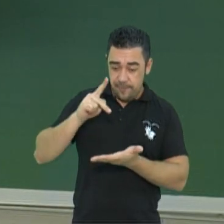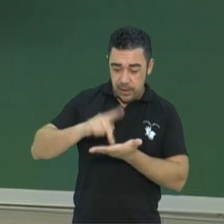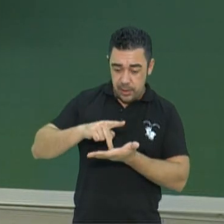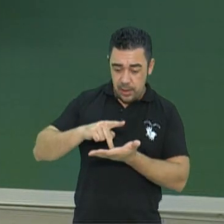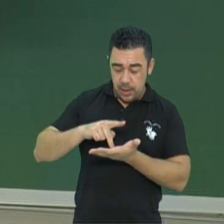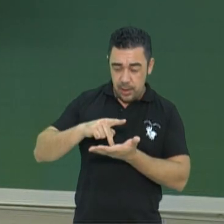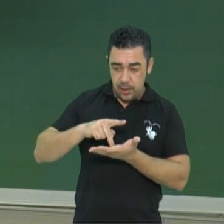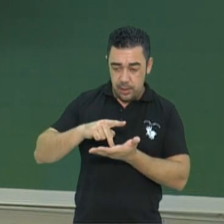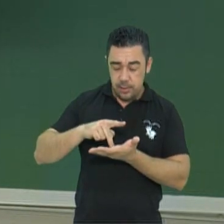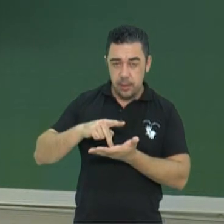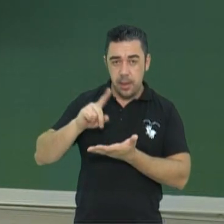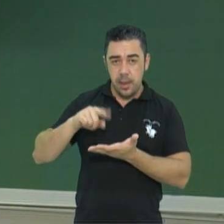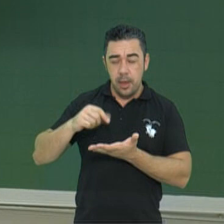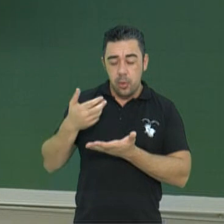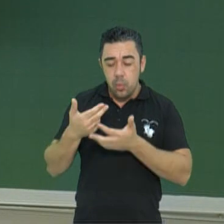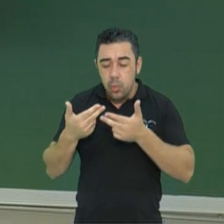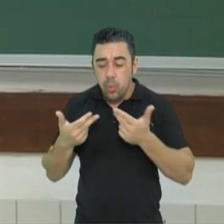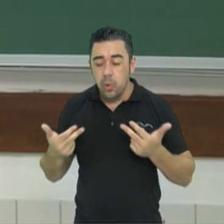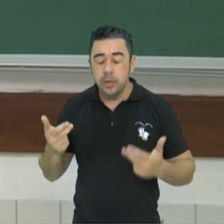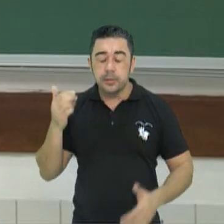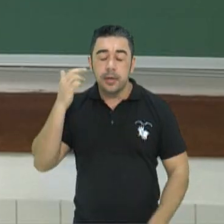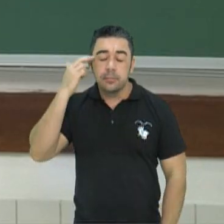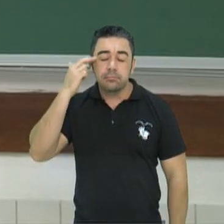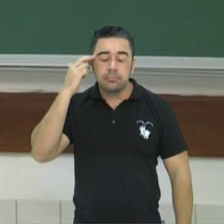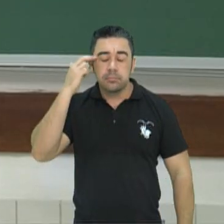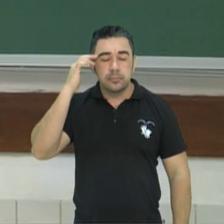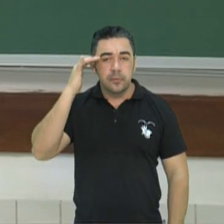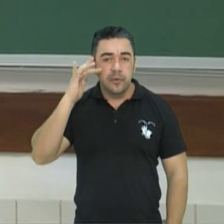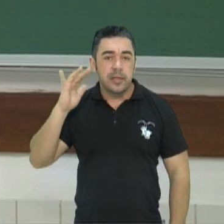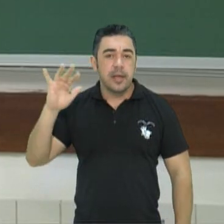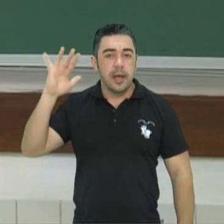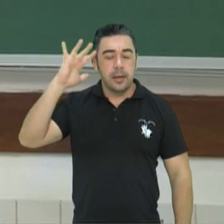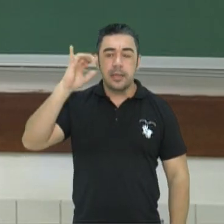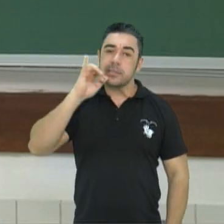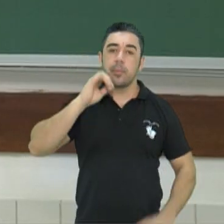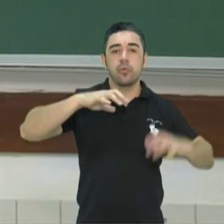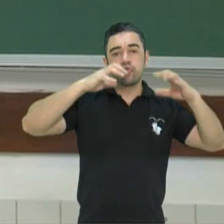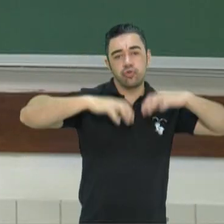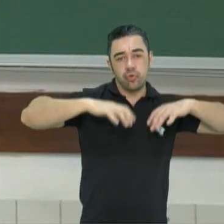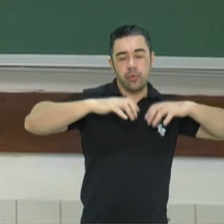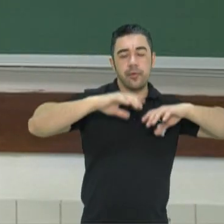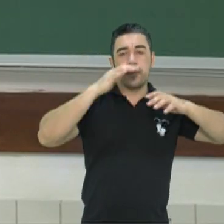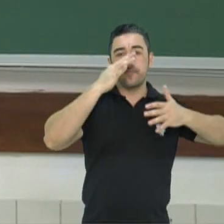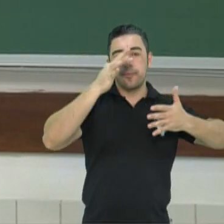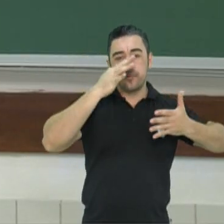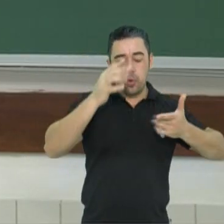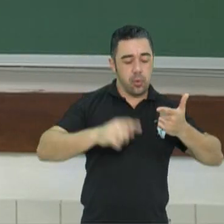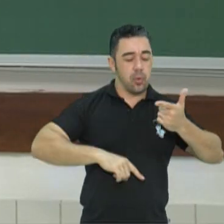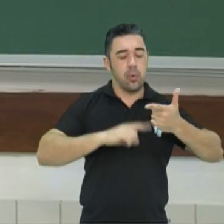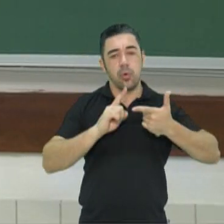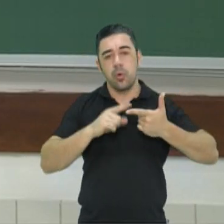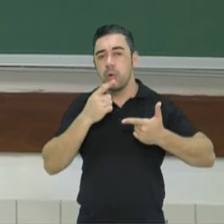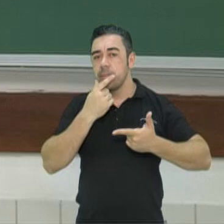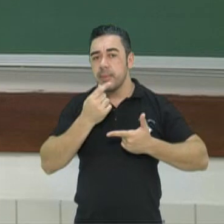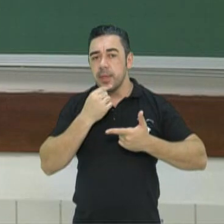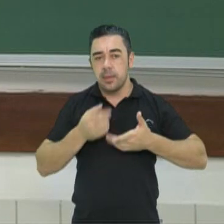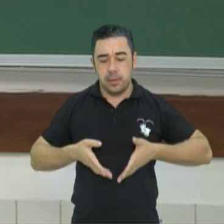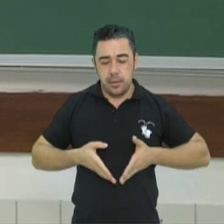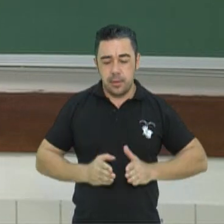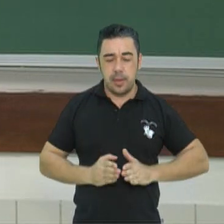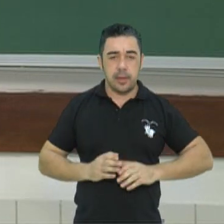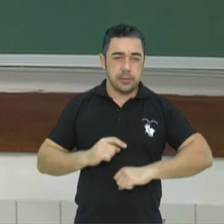com ações fantásticas, como foi o caso da chuva de flores, como foi o caso do rabinho de porco